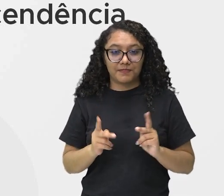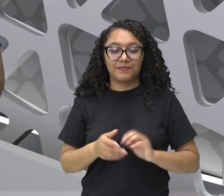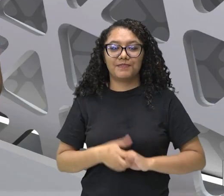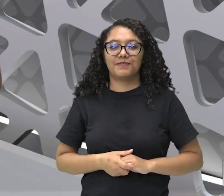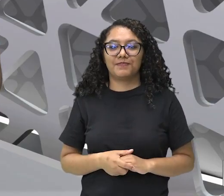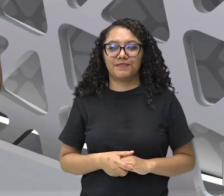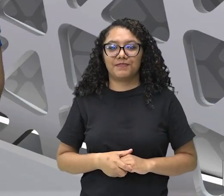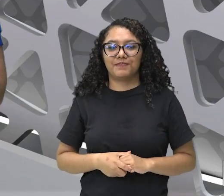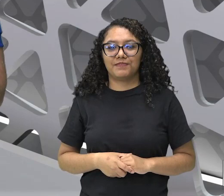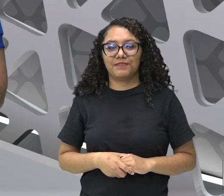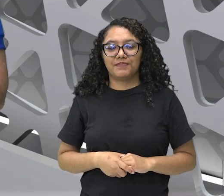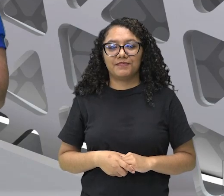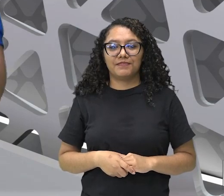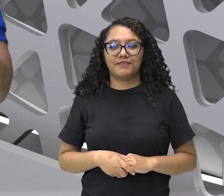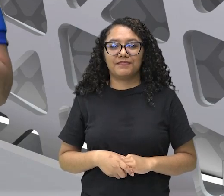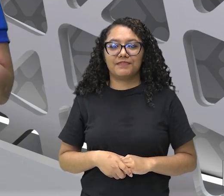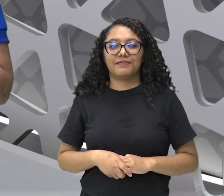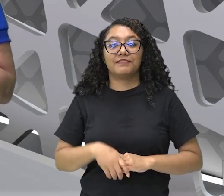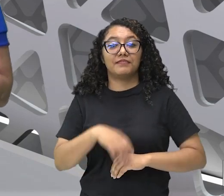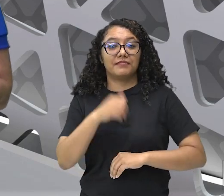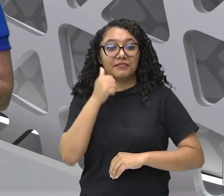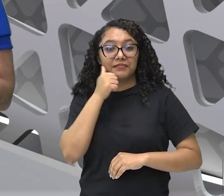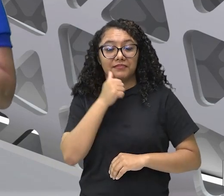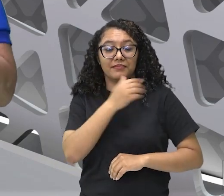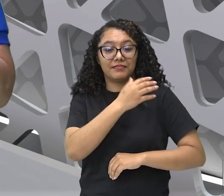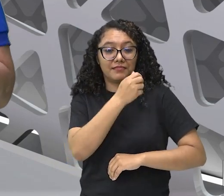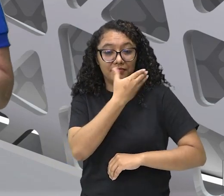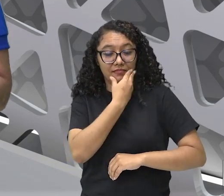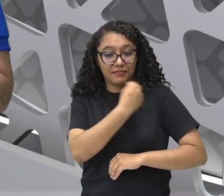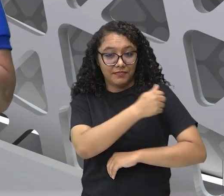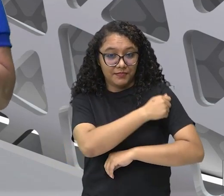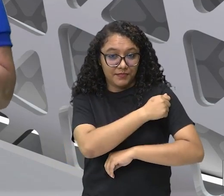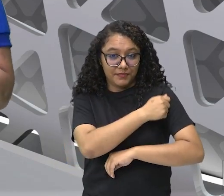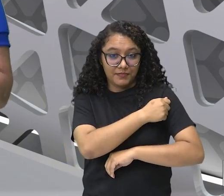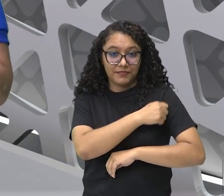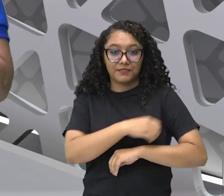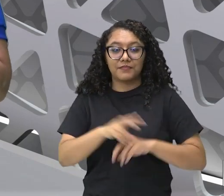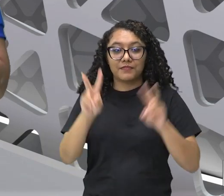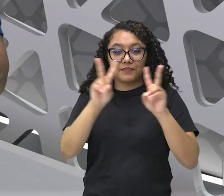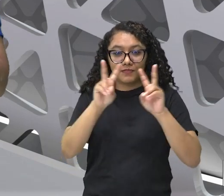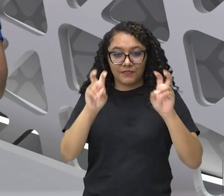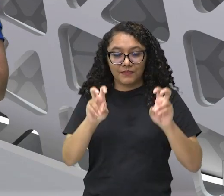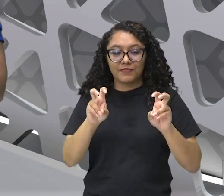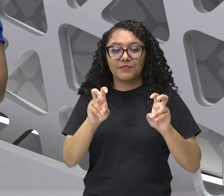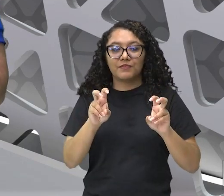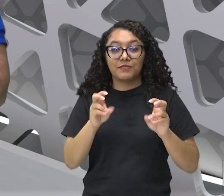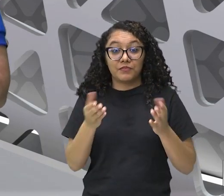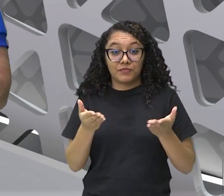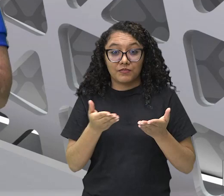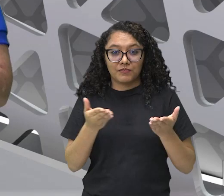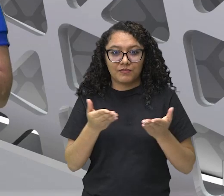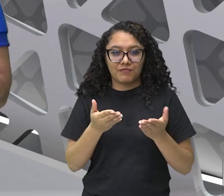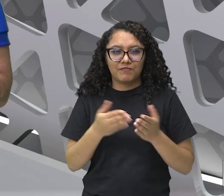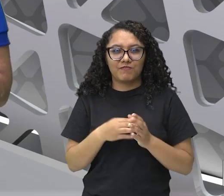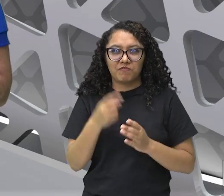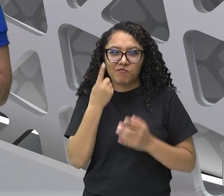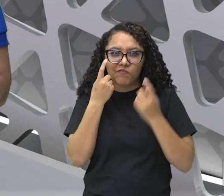transcendência. Queridos alunos, queridas alunas, o tema de hoje é instigador,